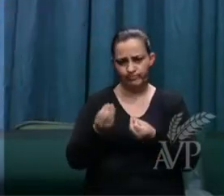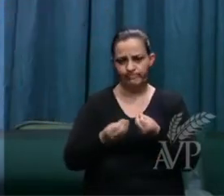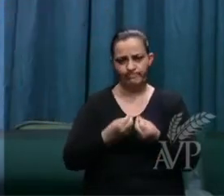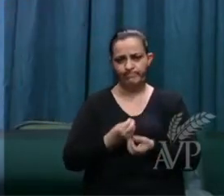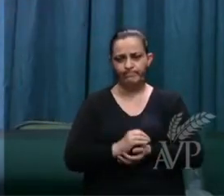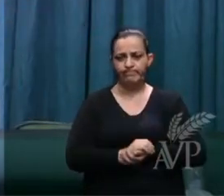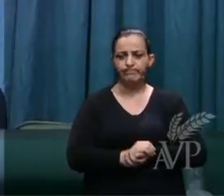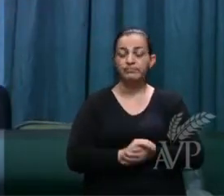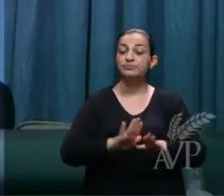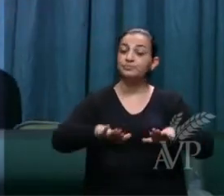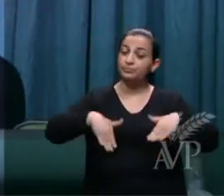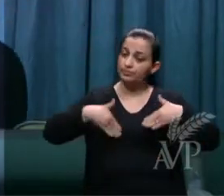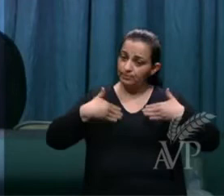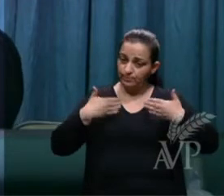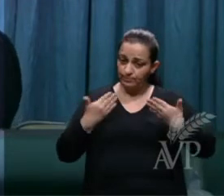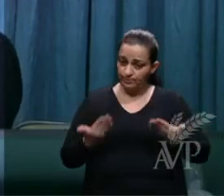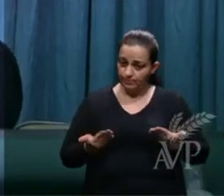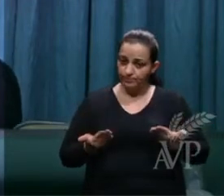Então,